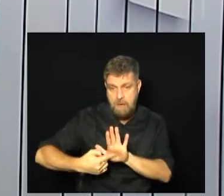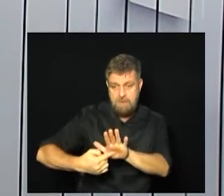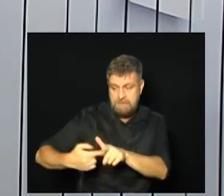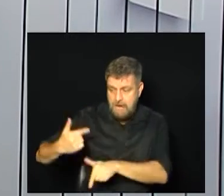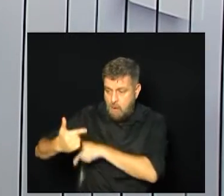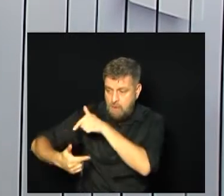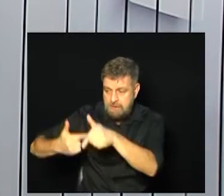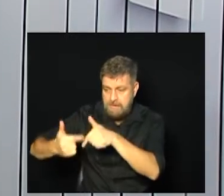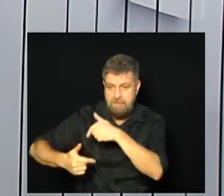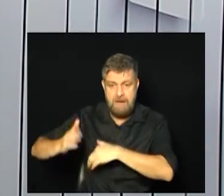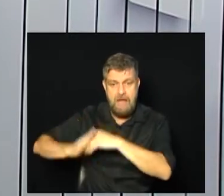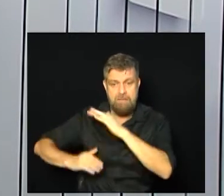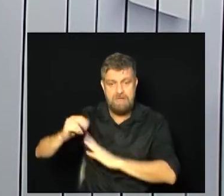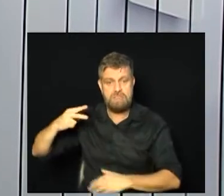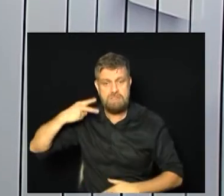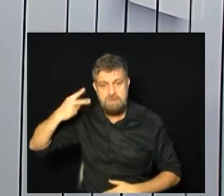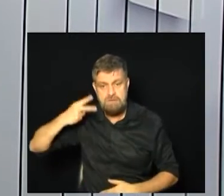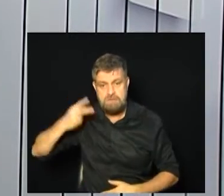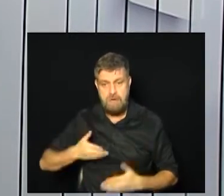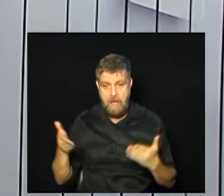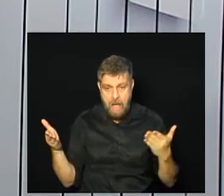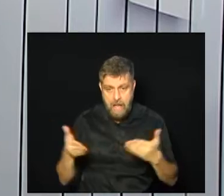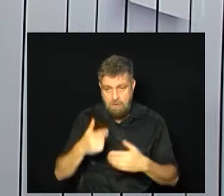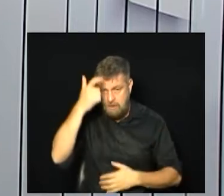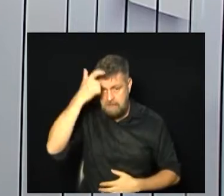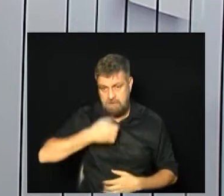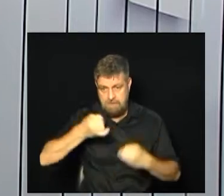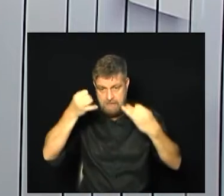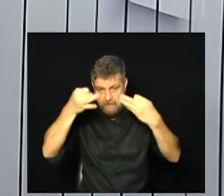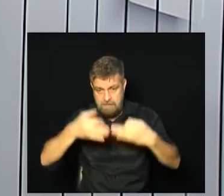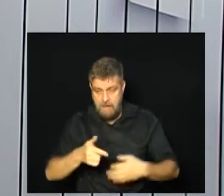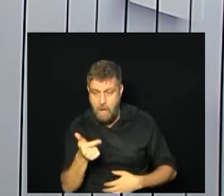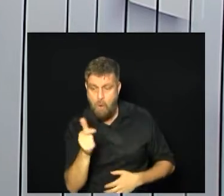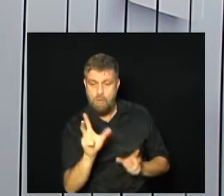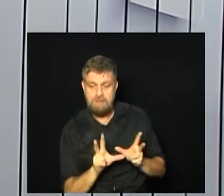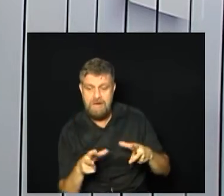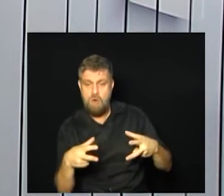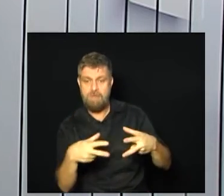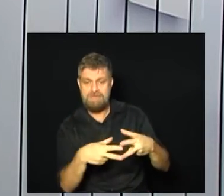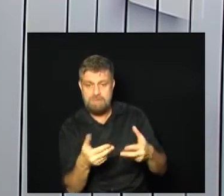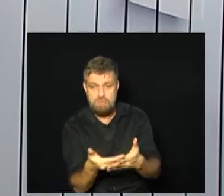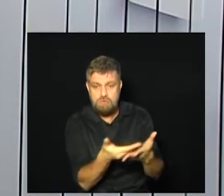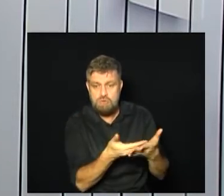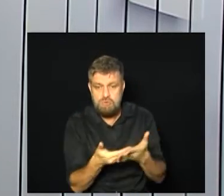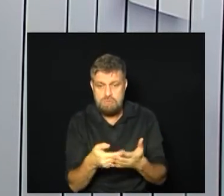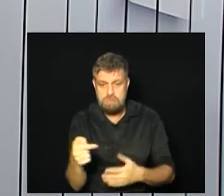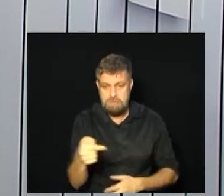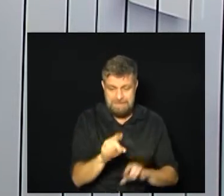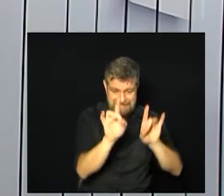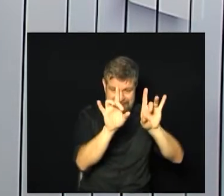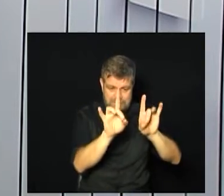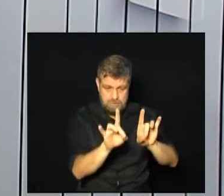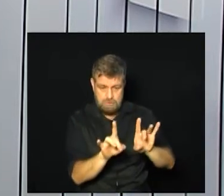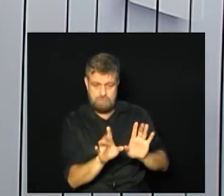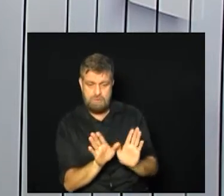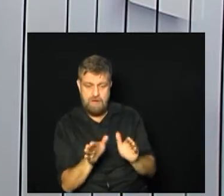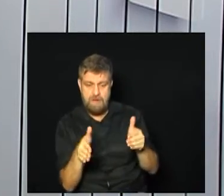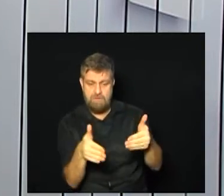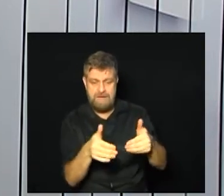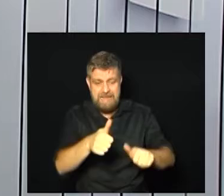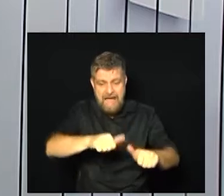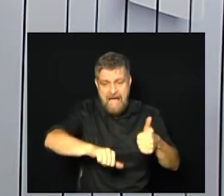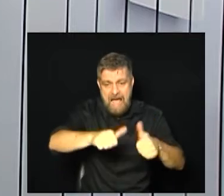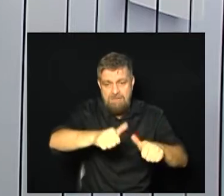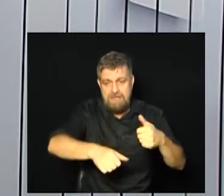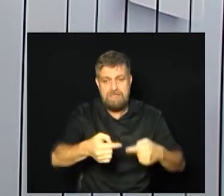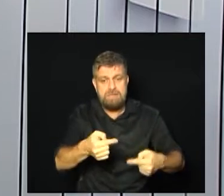dos vereadores. Porque, olha, agora eu vou falar do trabalho de uma outra comissão. É a Comissão Especial de Estudos, que analisa